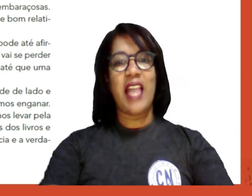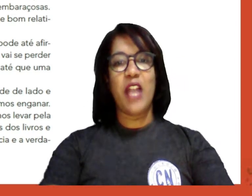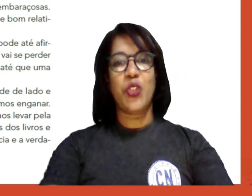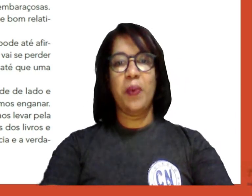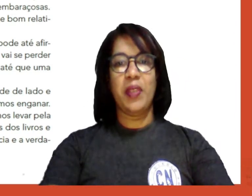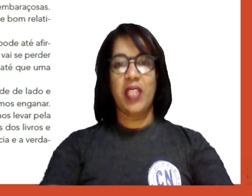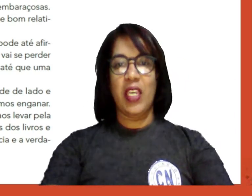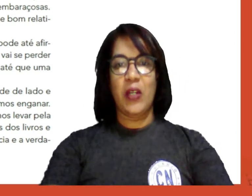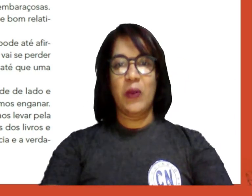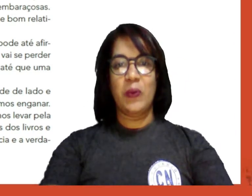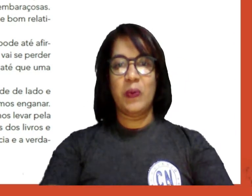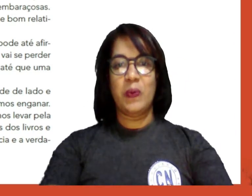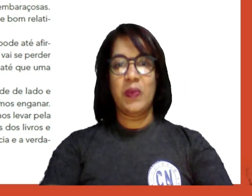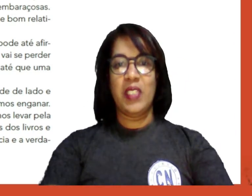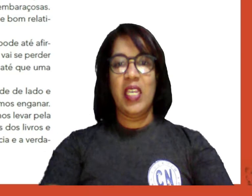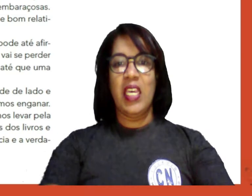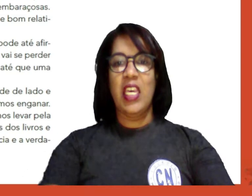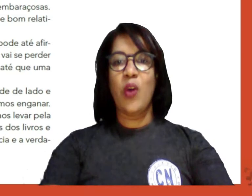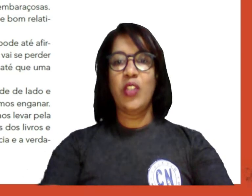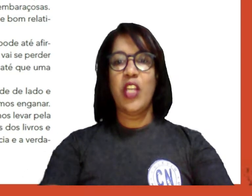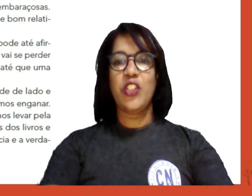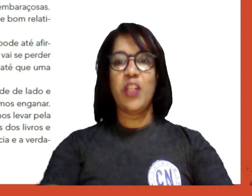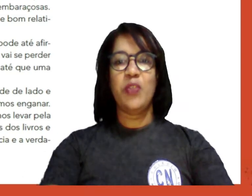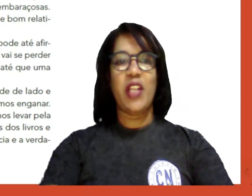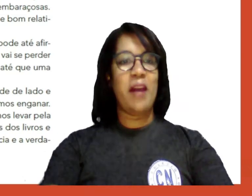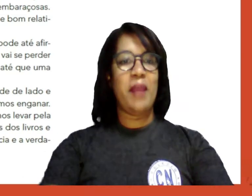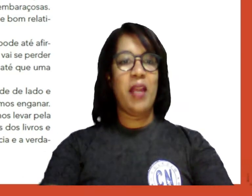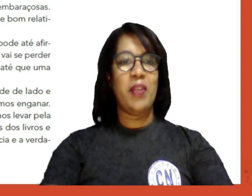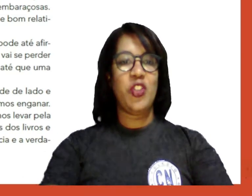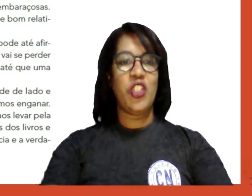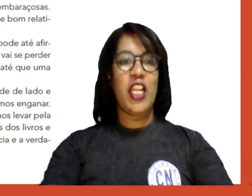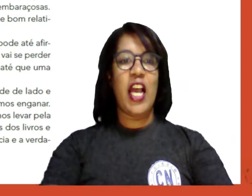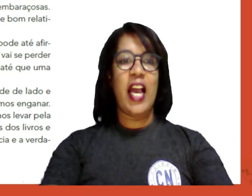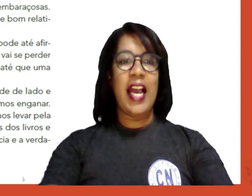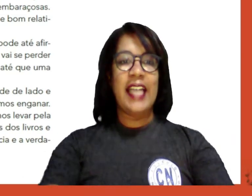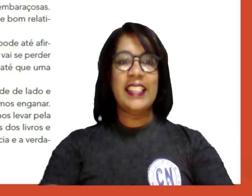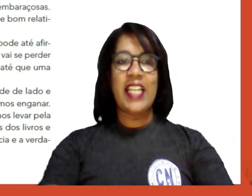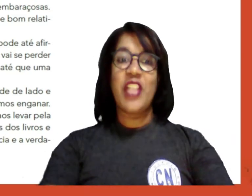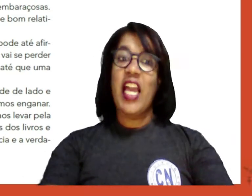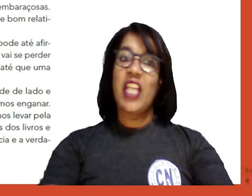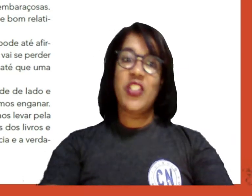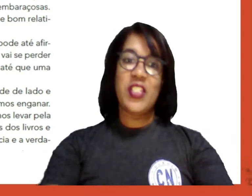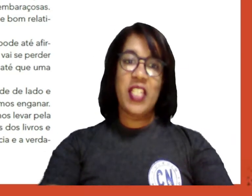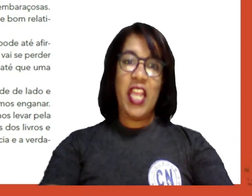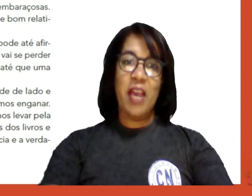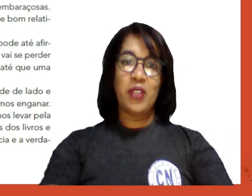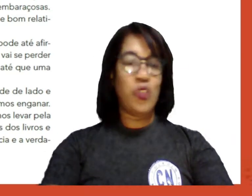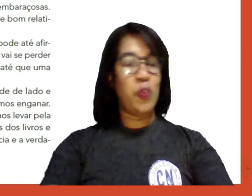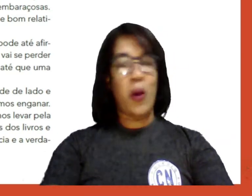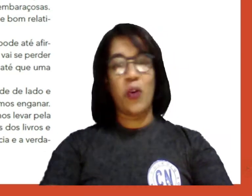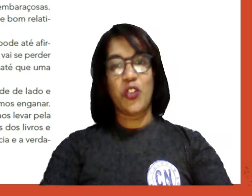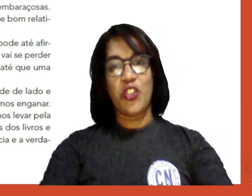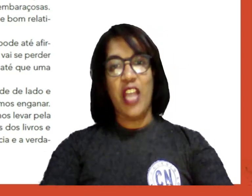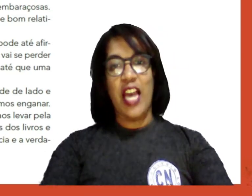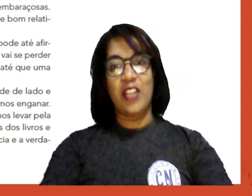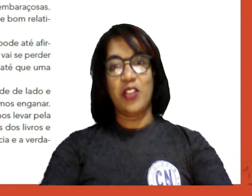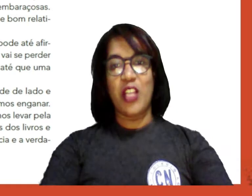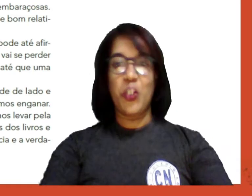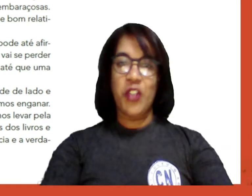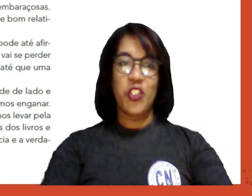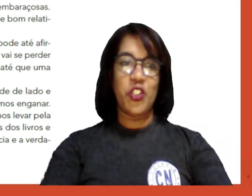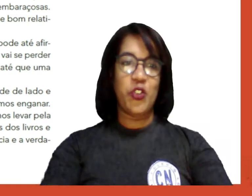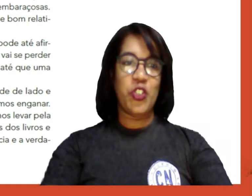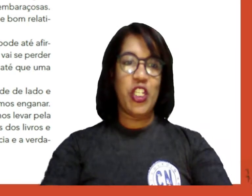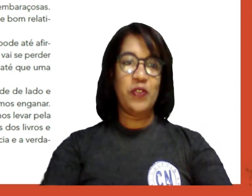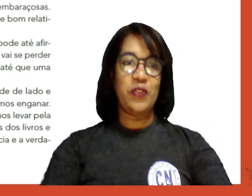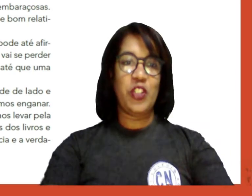suporta a verdade o tempo inteiro? E quando deixamos levar pela mentira das telas de cinema, dos palcos de teatro,